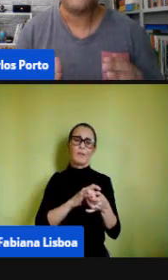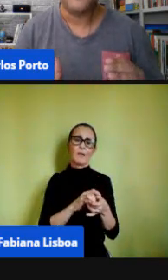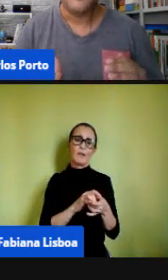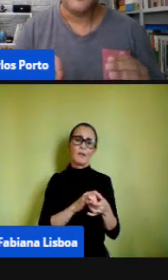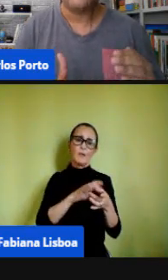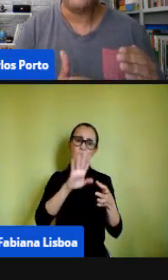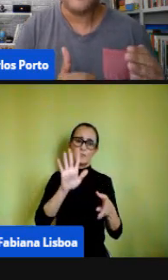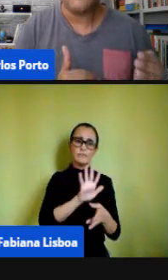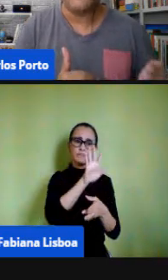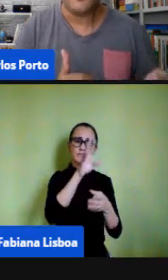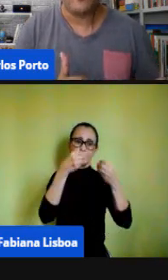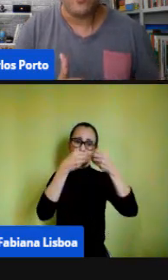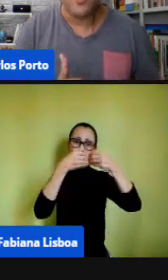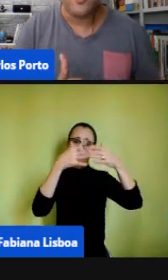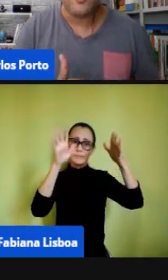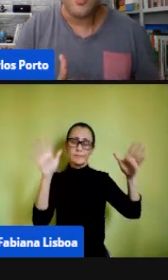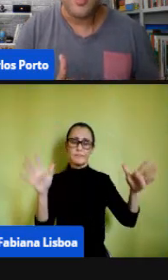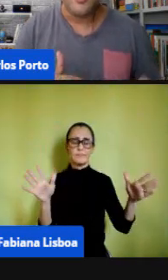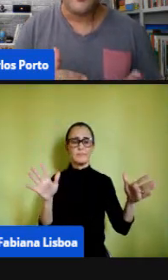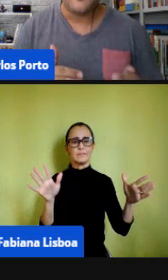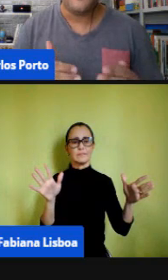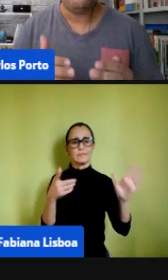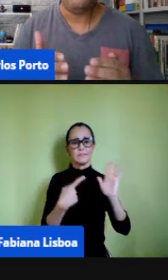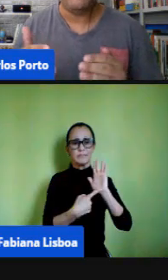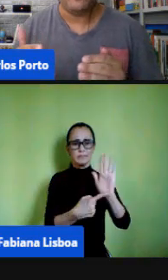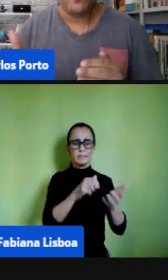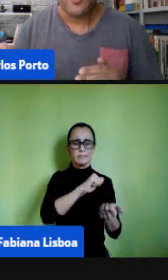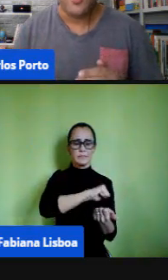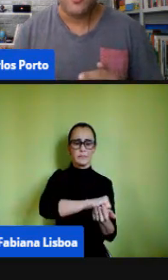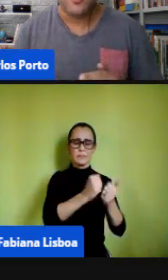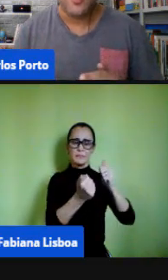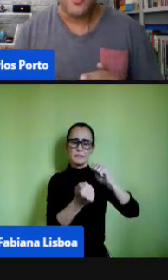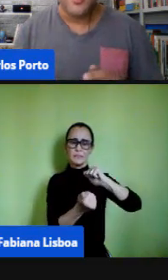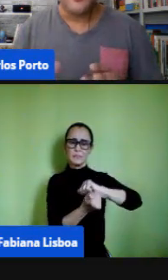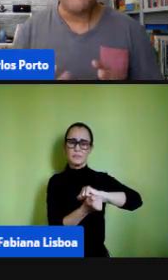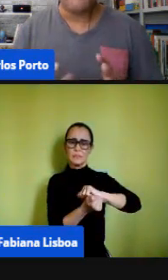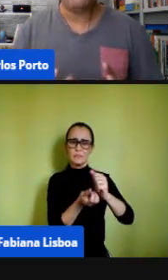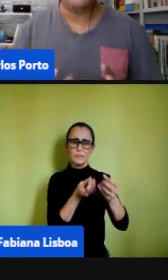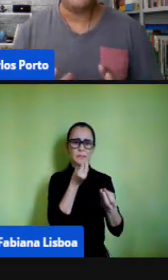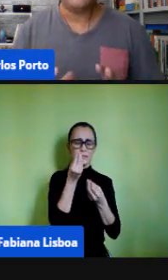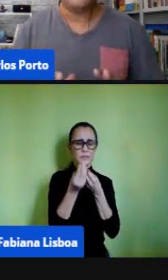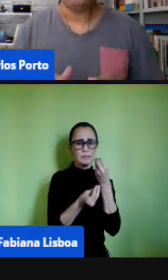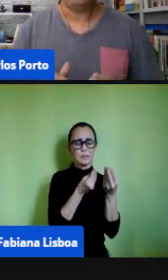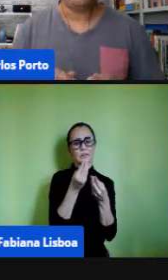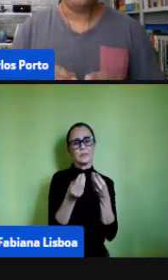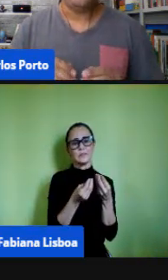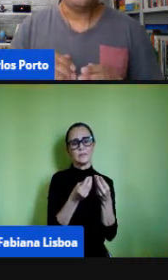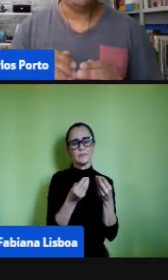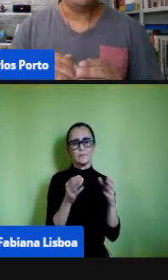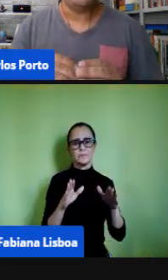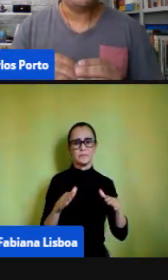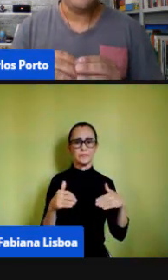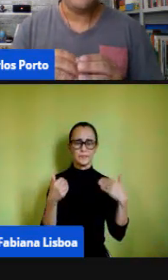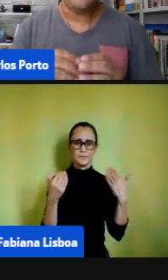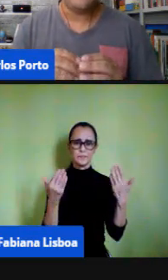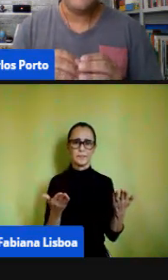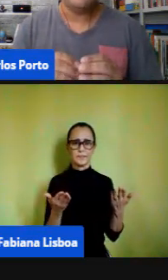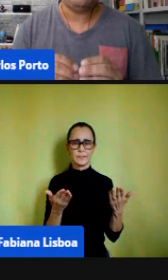falar sobre as adaptações e dimensões, e a partir daí nós